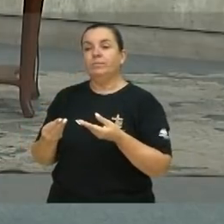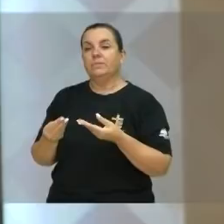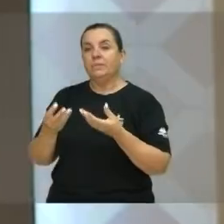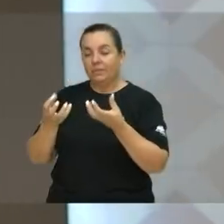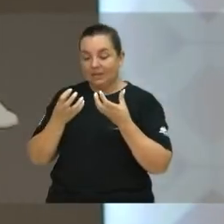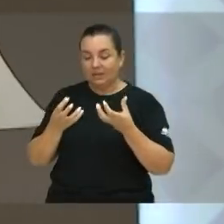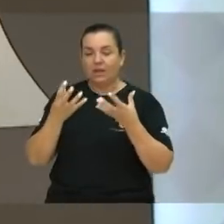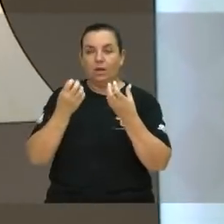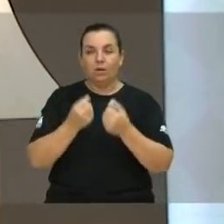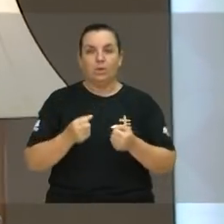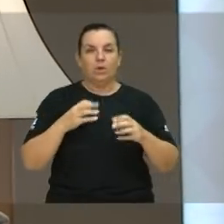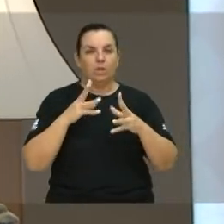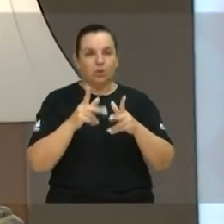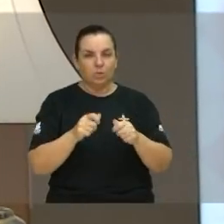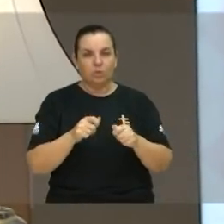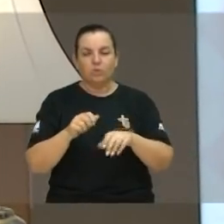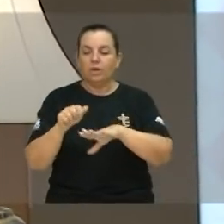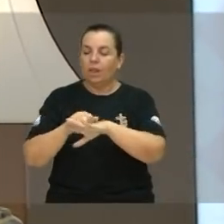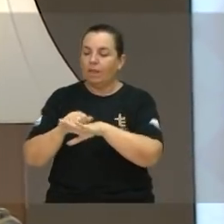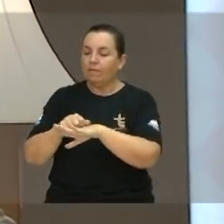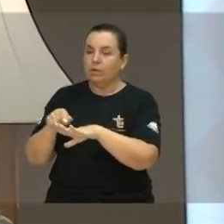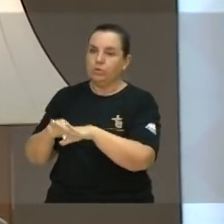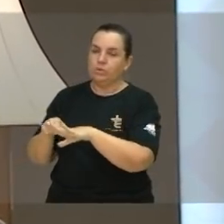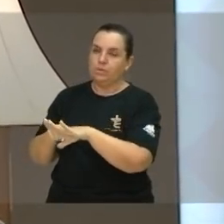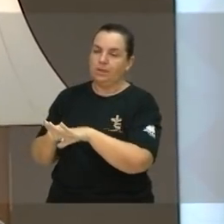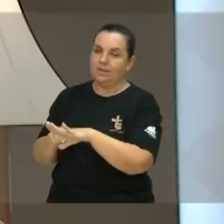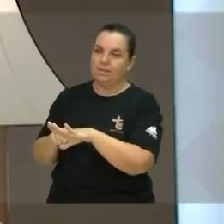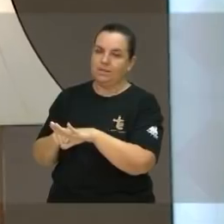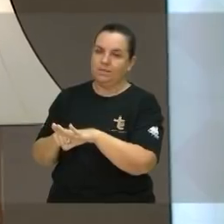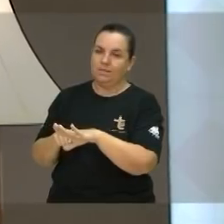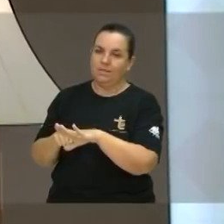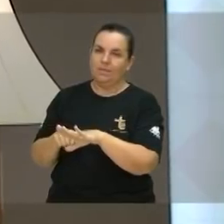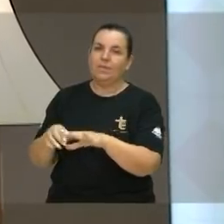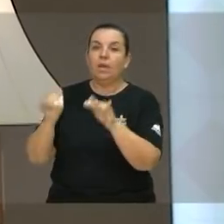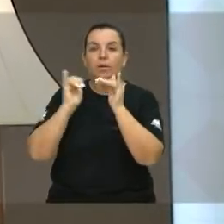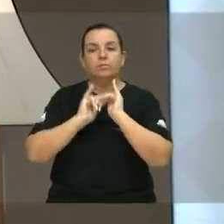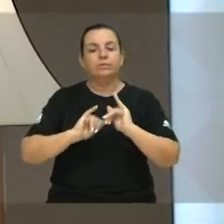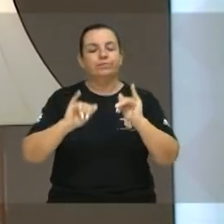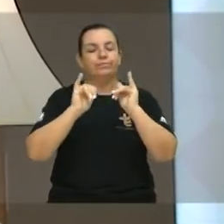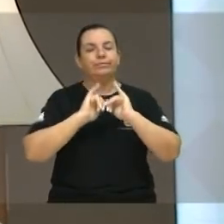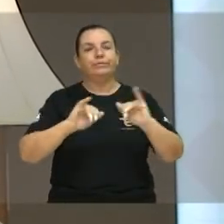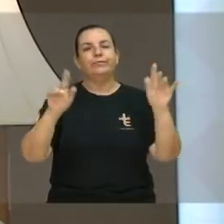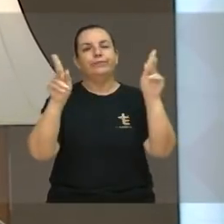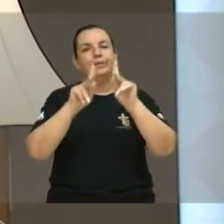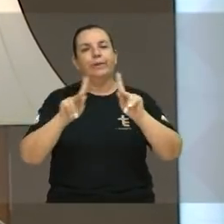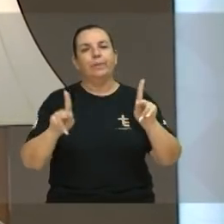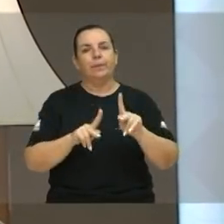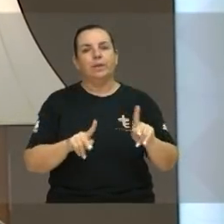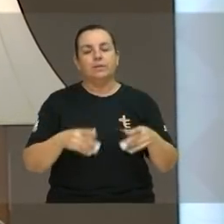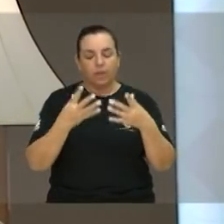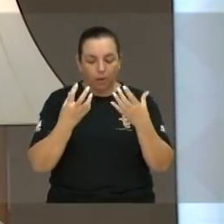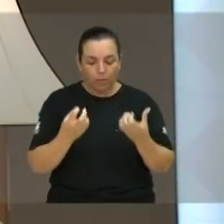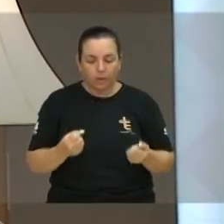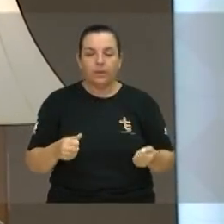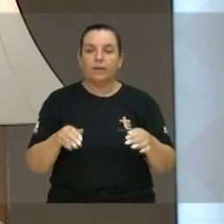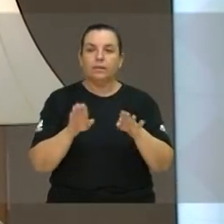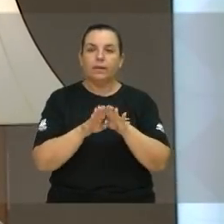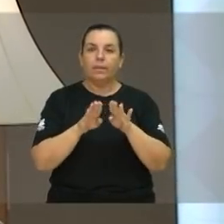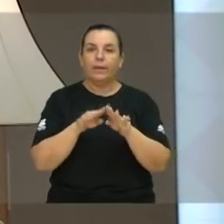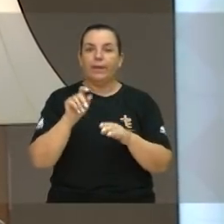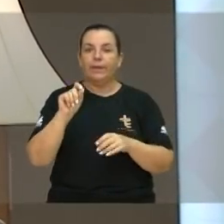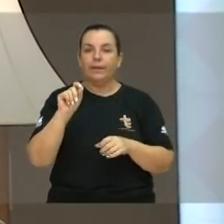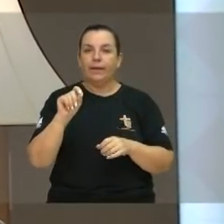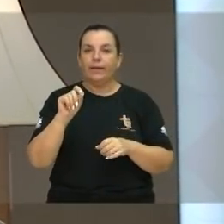todos lavar os pés promover a paz a colher até mesmo